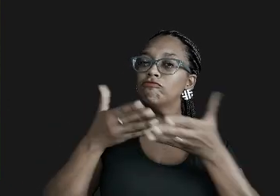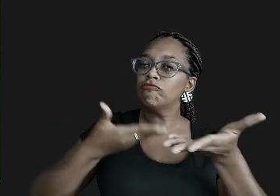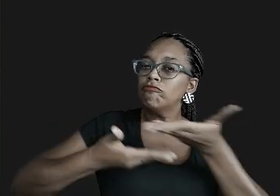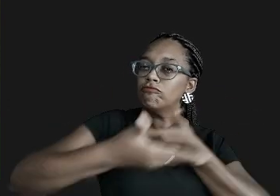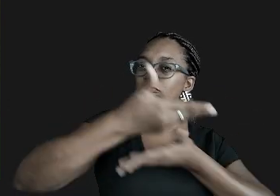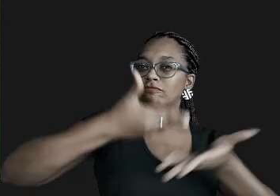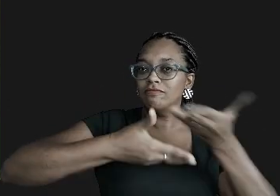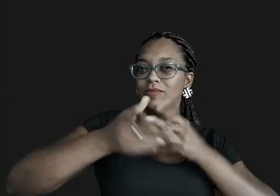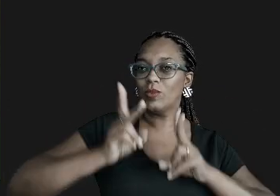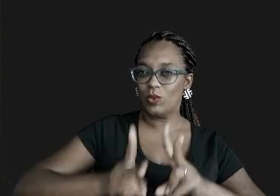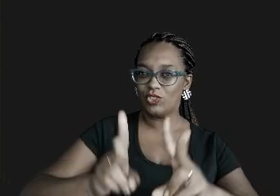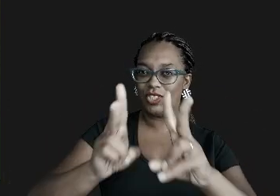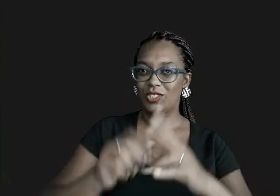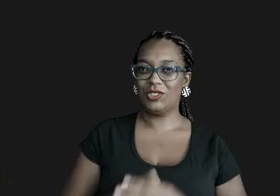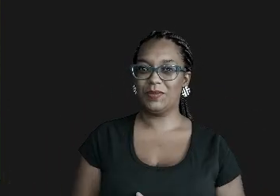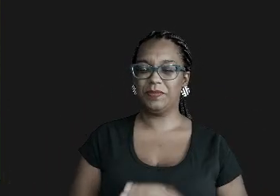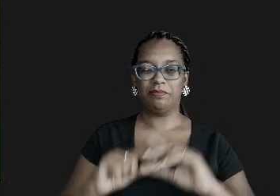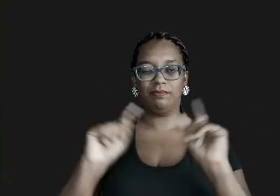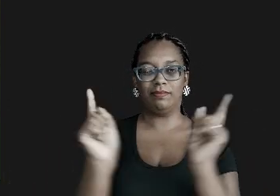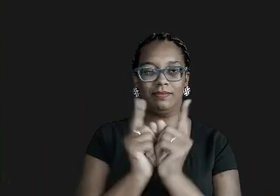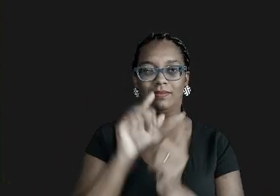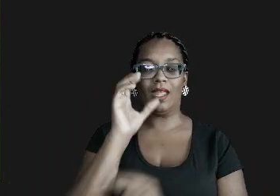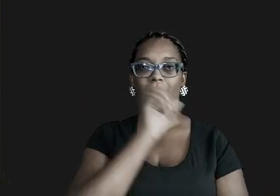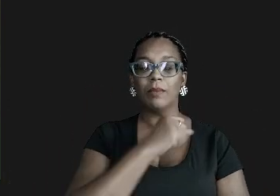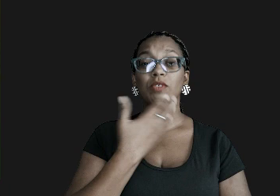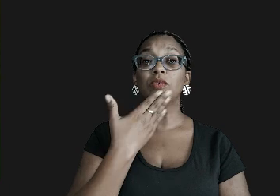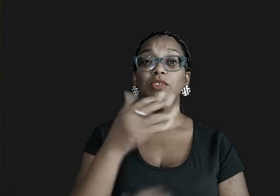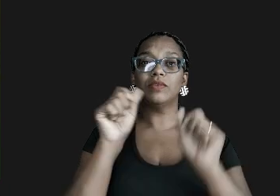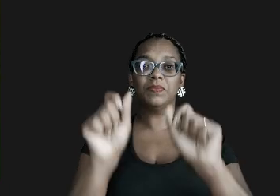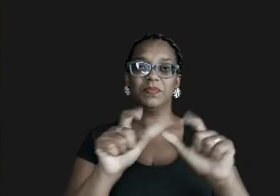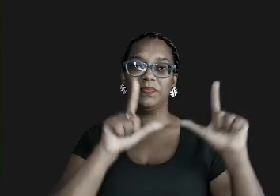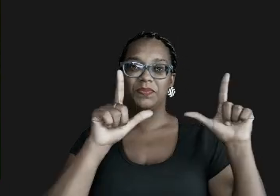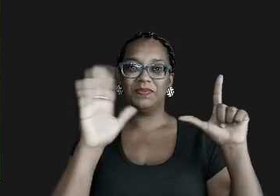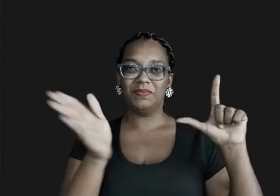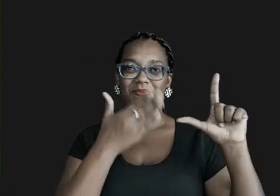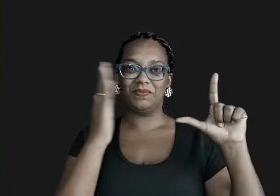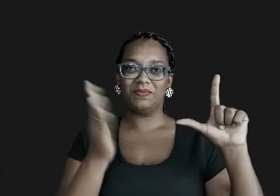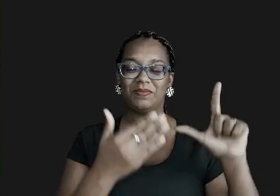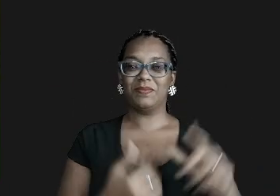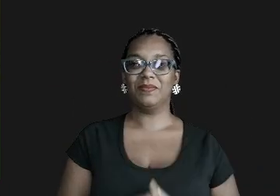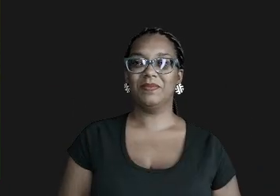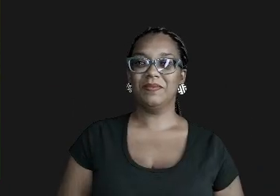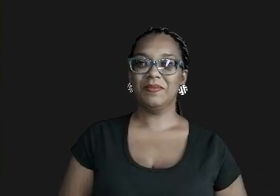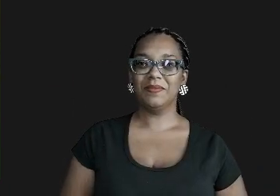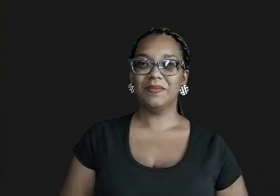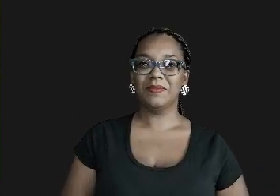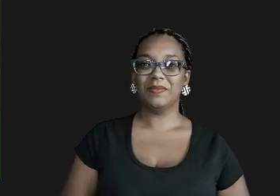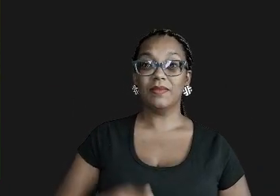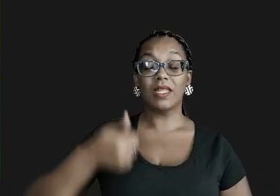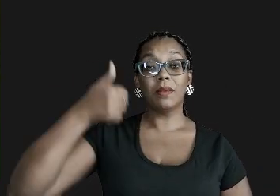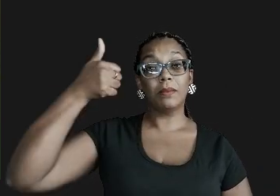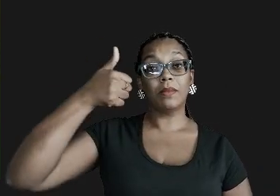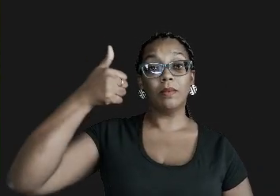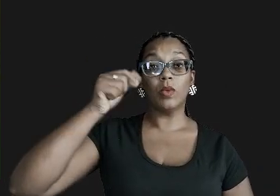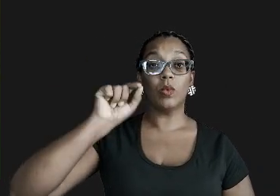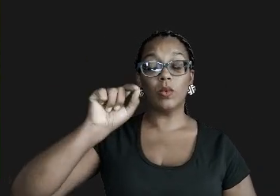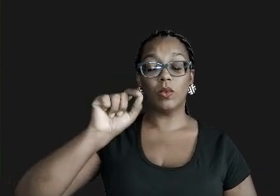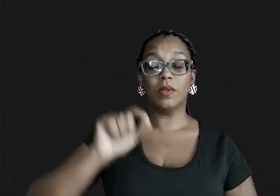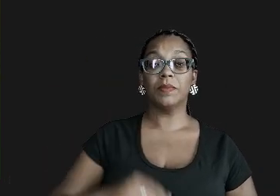relacionamento muito rapidamente Eu pediria que passasse o slide primeira colocação aqui